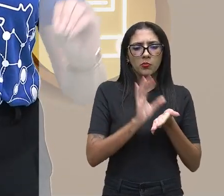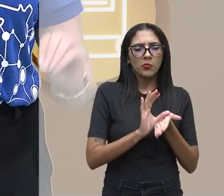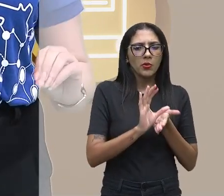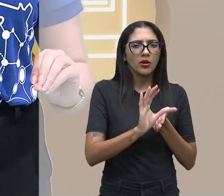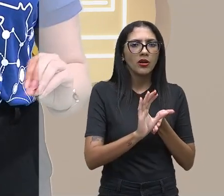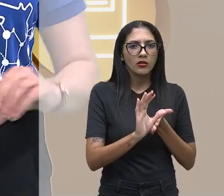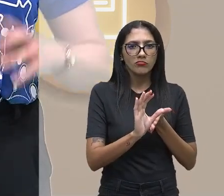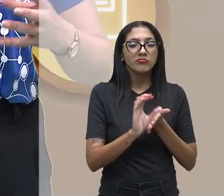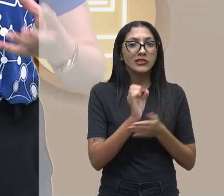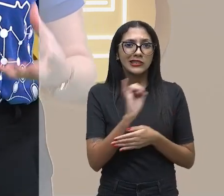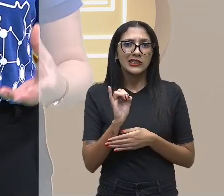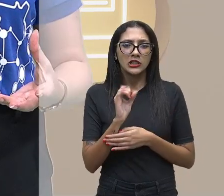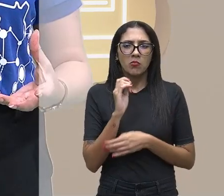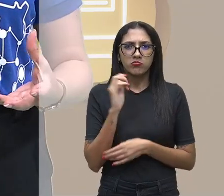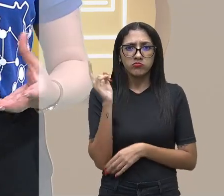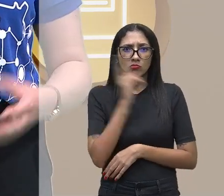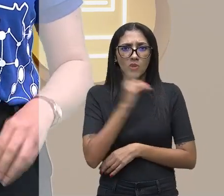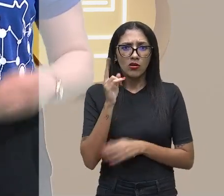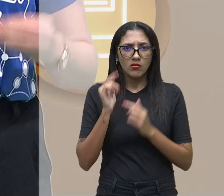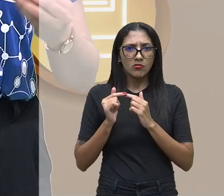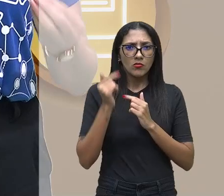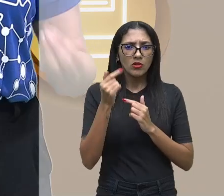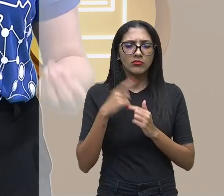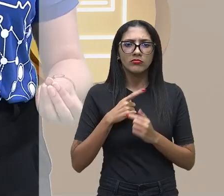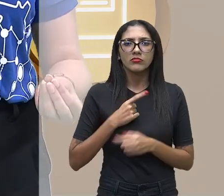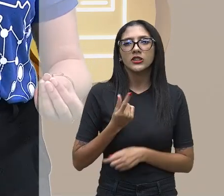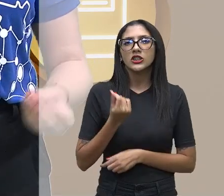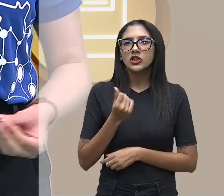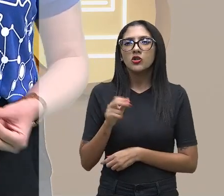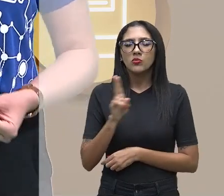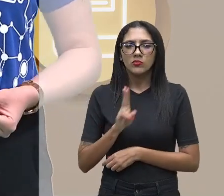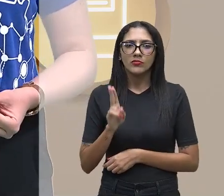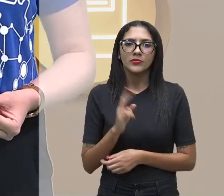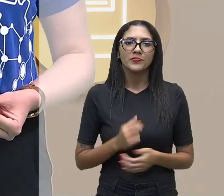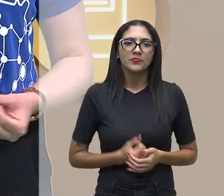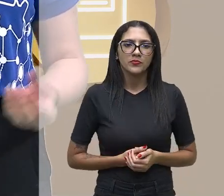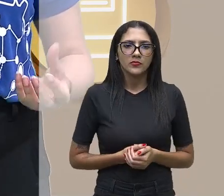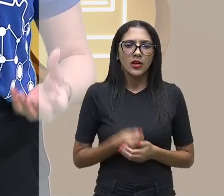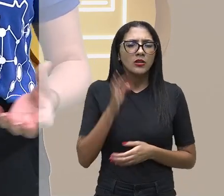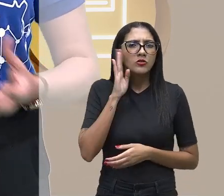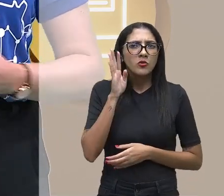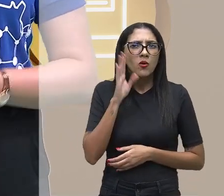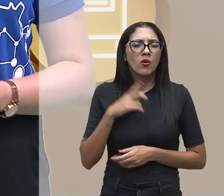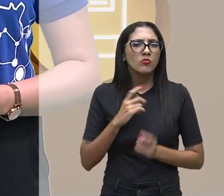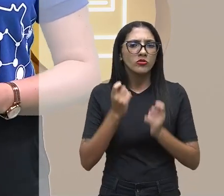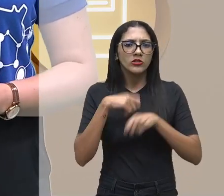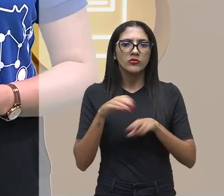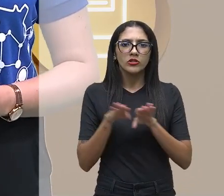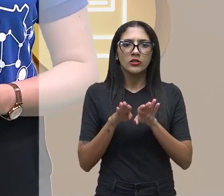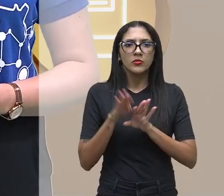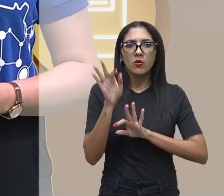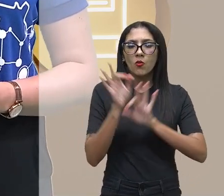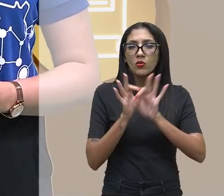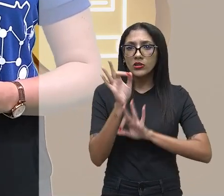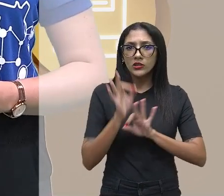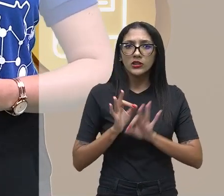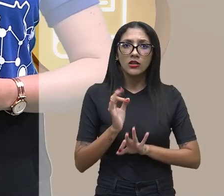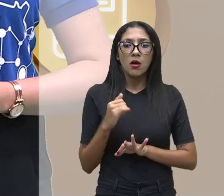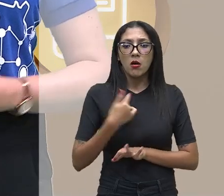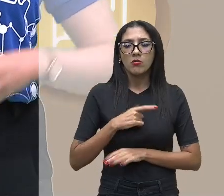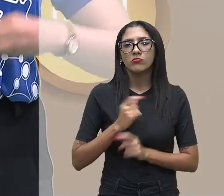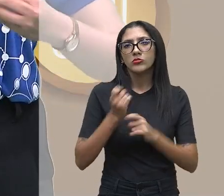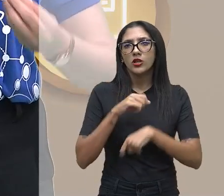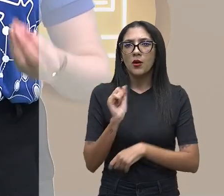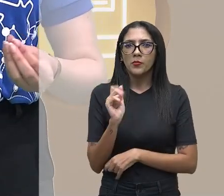você precisar, você vai estar preparado, realizar sonhos e até mesmo planejar a sua